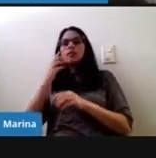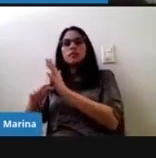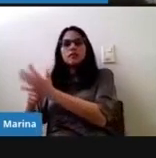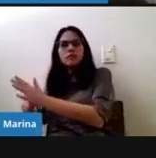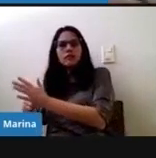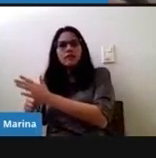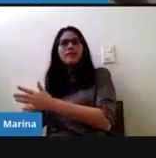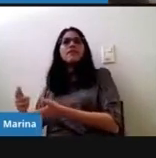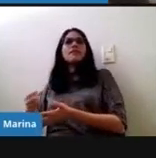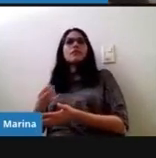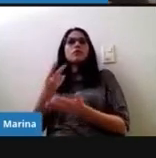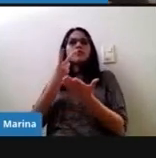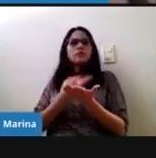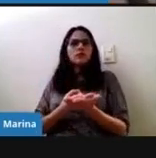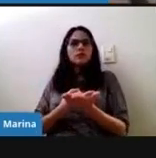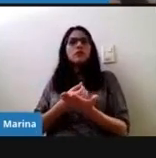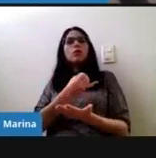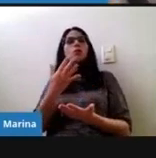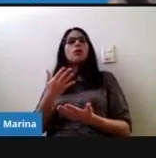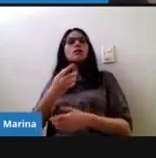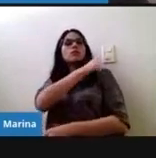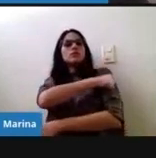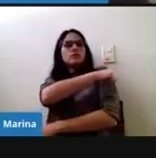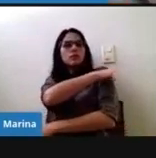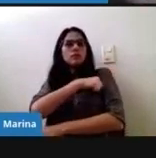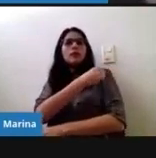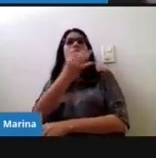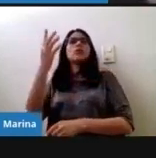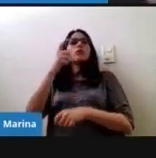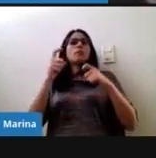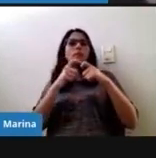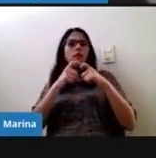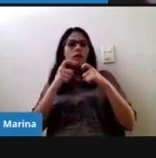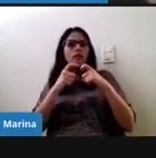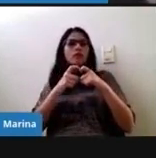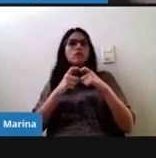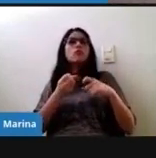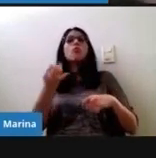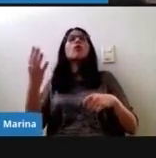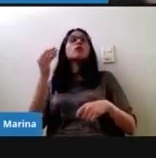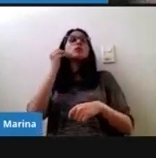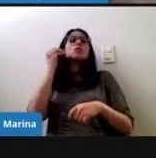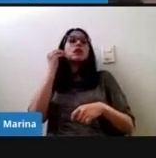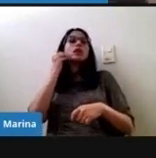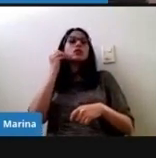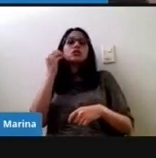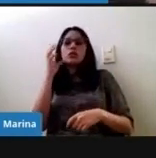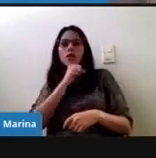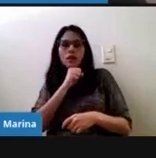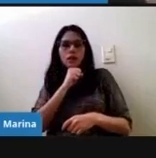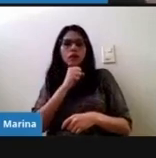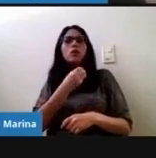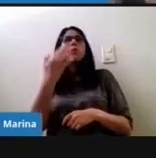leitos disponíveis, número de enfermeiros, número de médicos, números de testes rápidos e número de